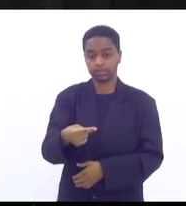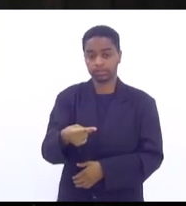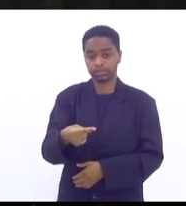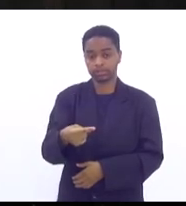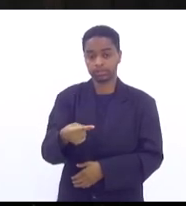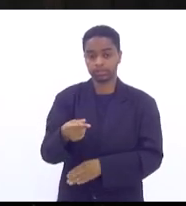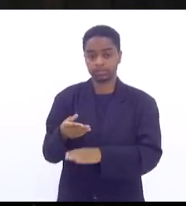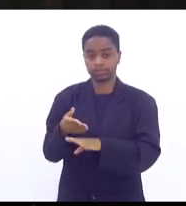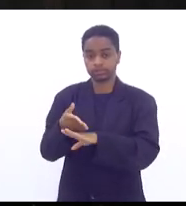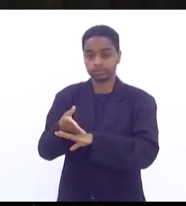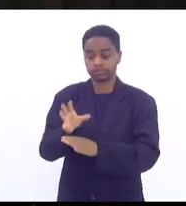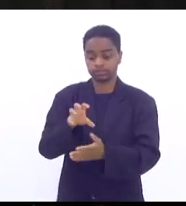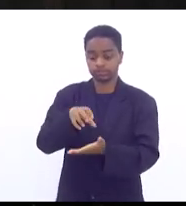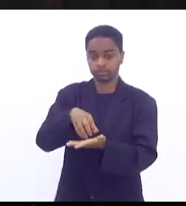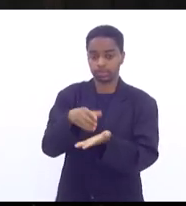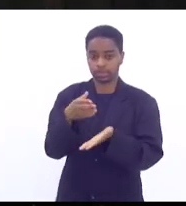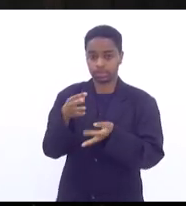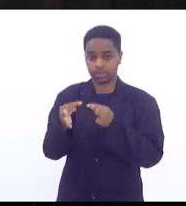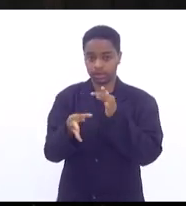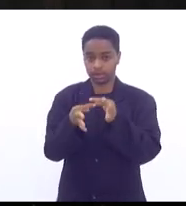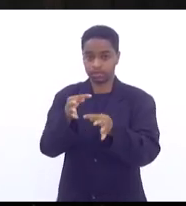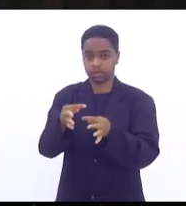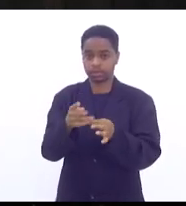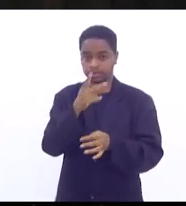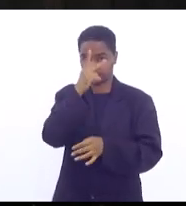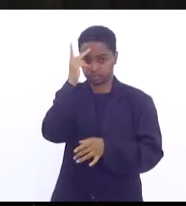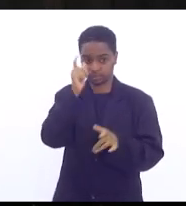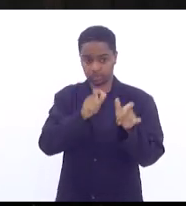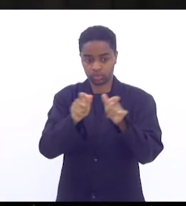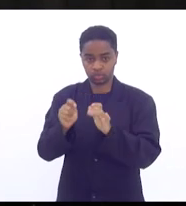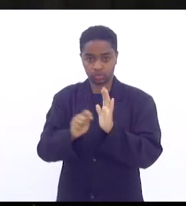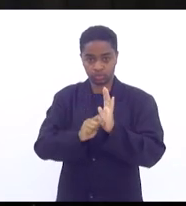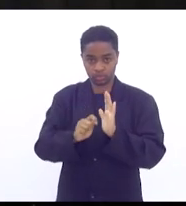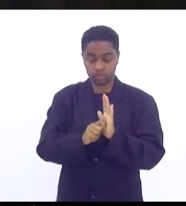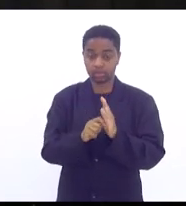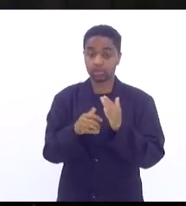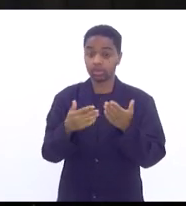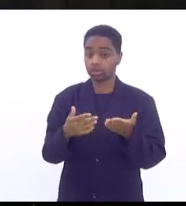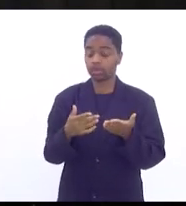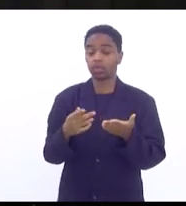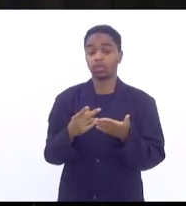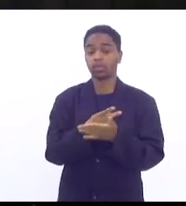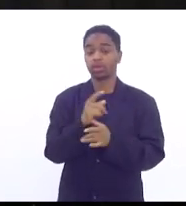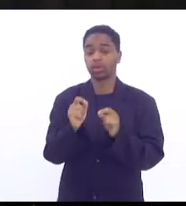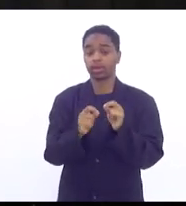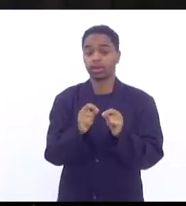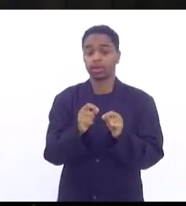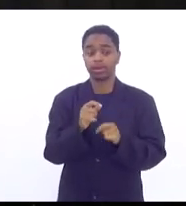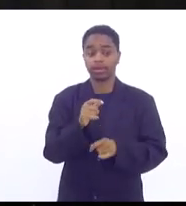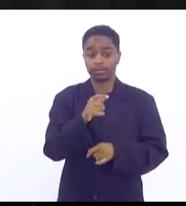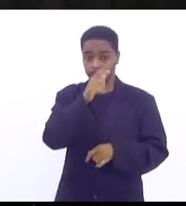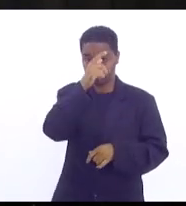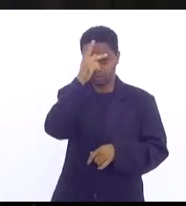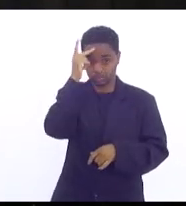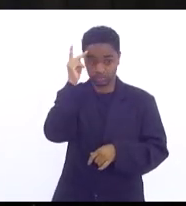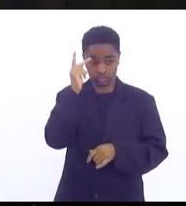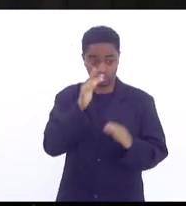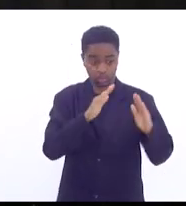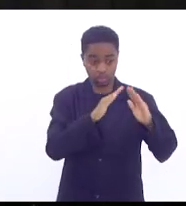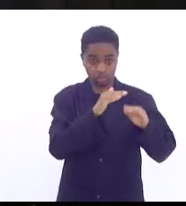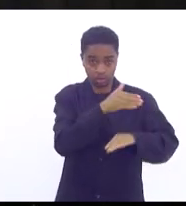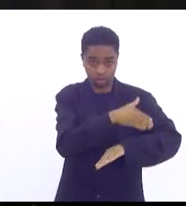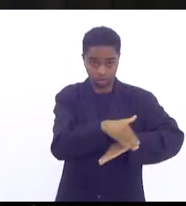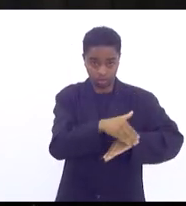centros de tratamento de drogados. Quer dizer, as pessoas são retiradas da rua e passam a ser